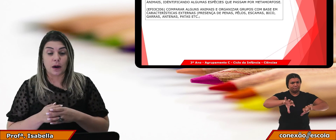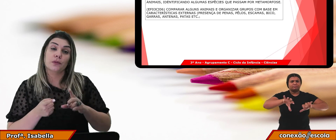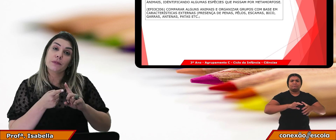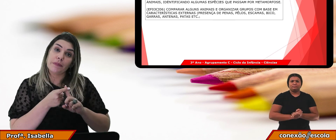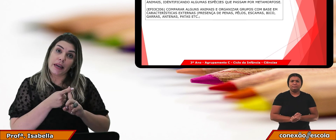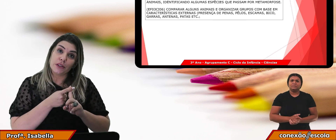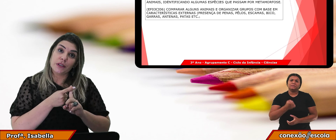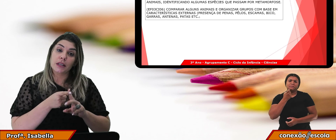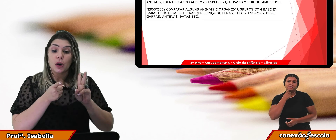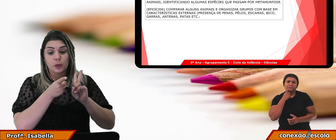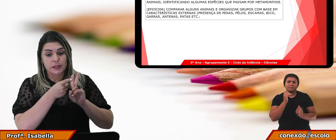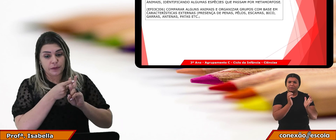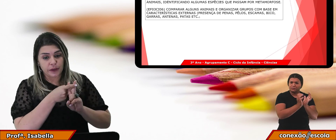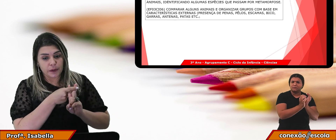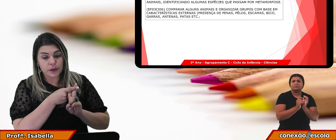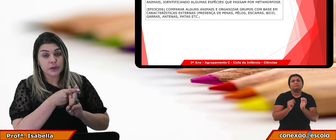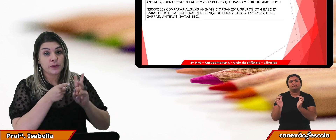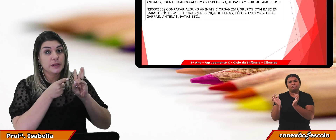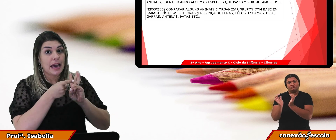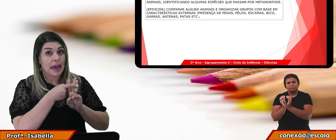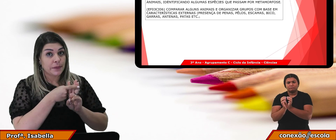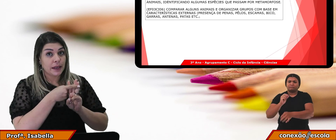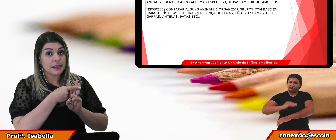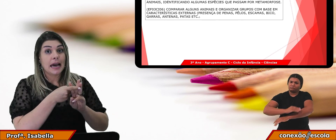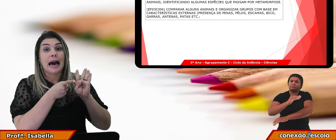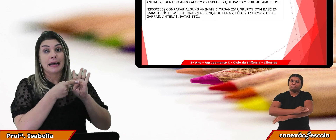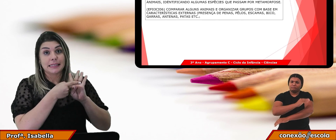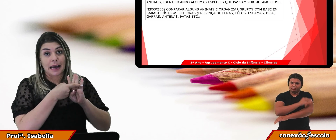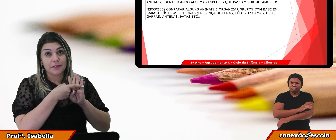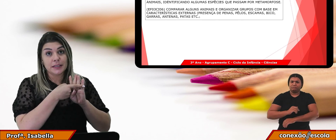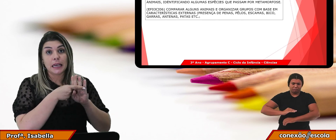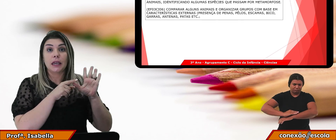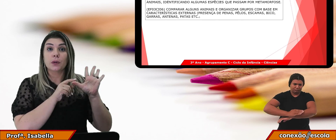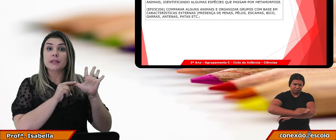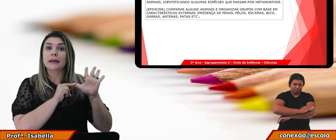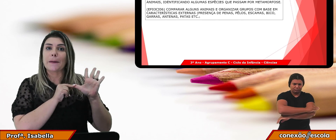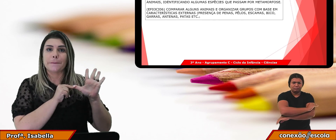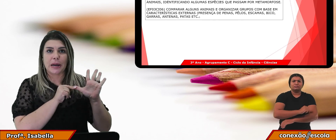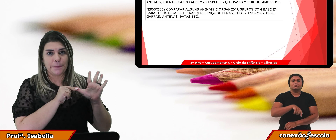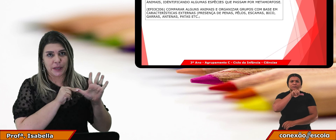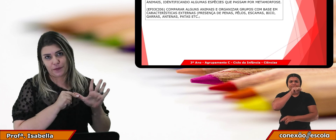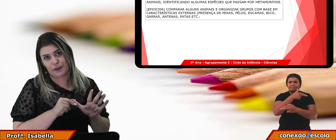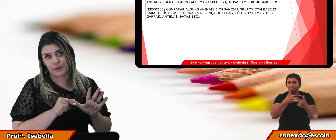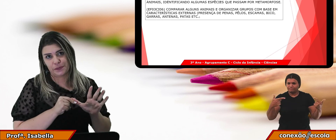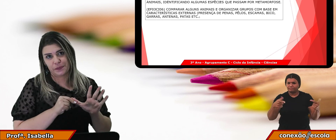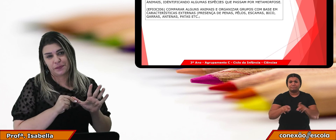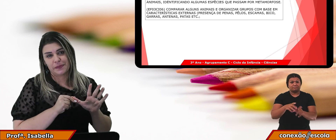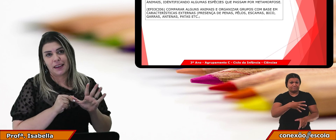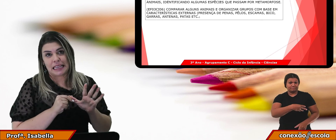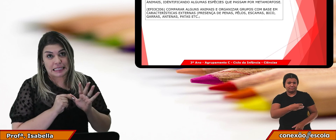que são os peixes, os anfíbios, os répteis, as aves e os